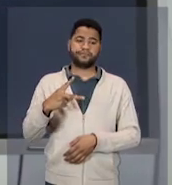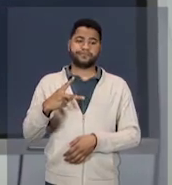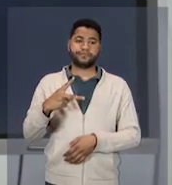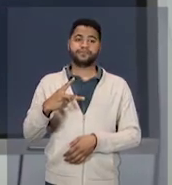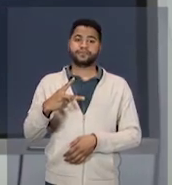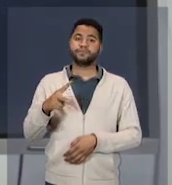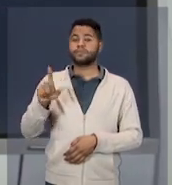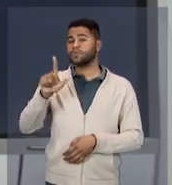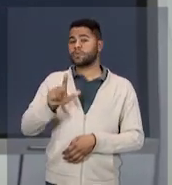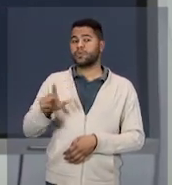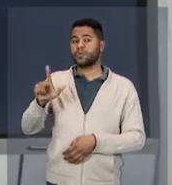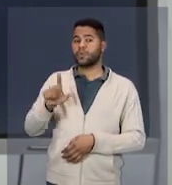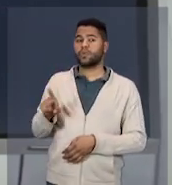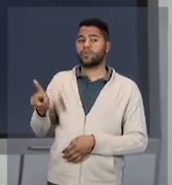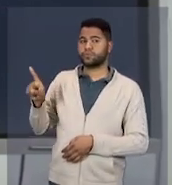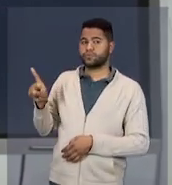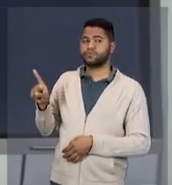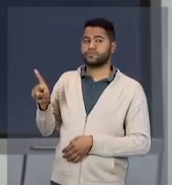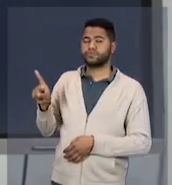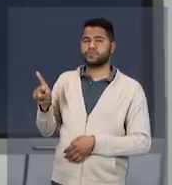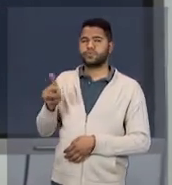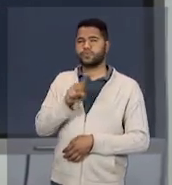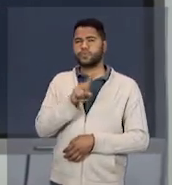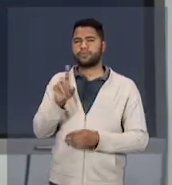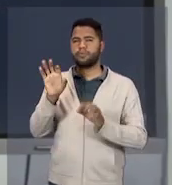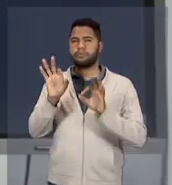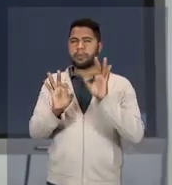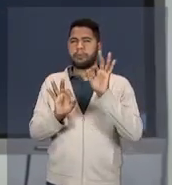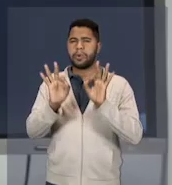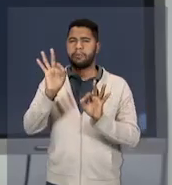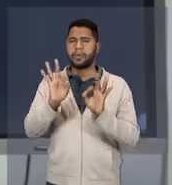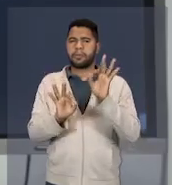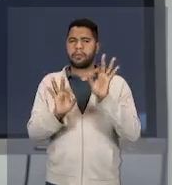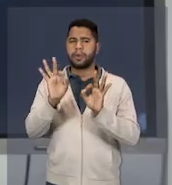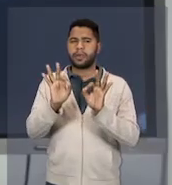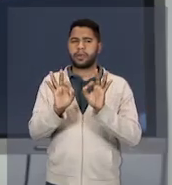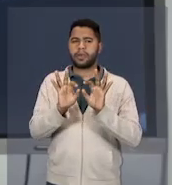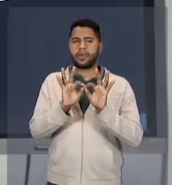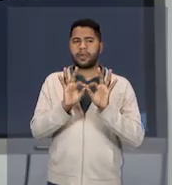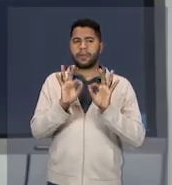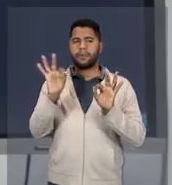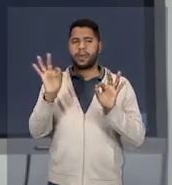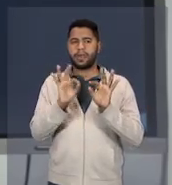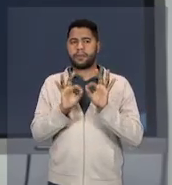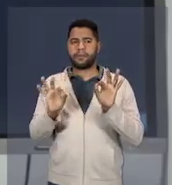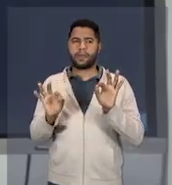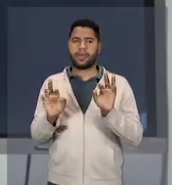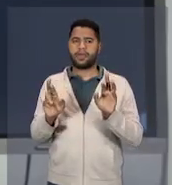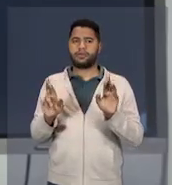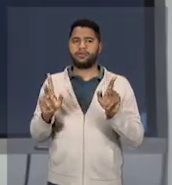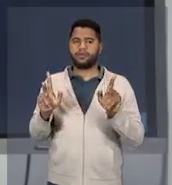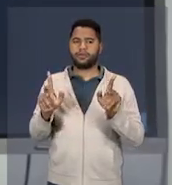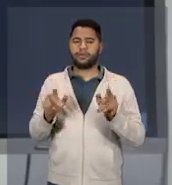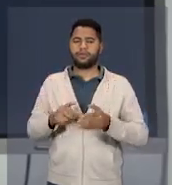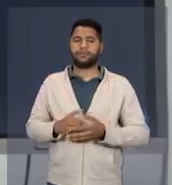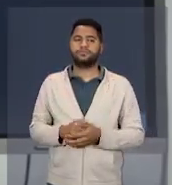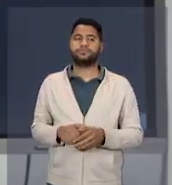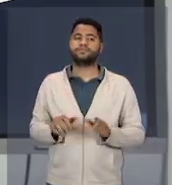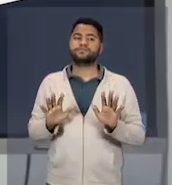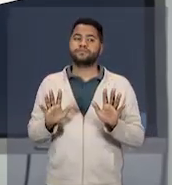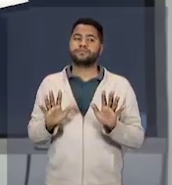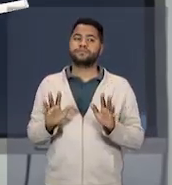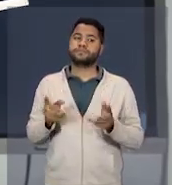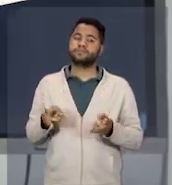é lógico que essa medida aqui, se você medir essa distância aqui, é diferente dessa distância. Mas nós